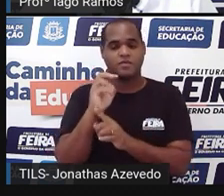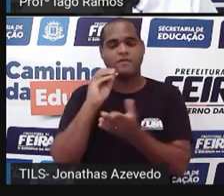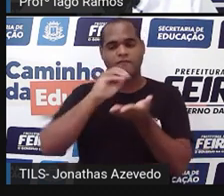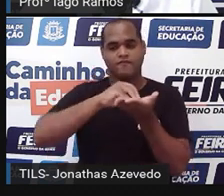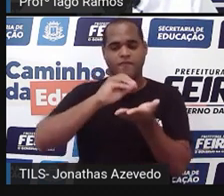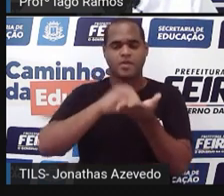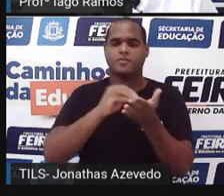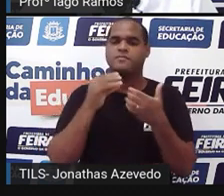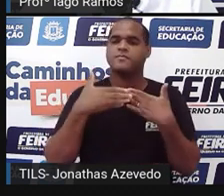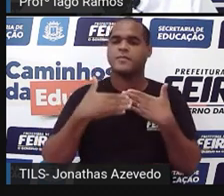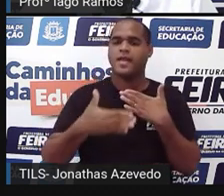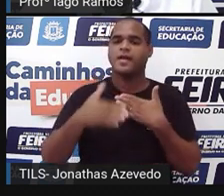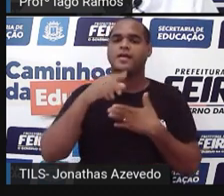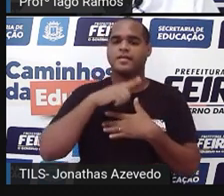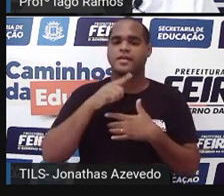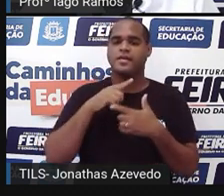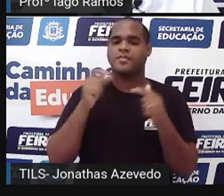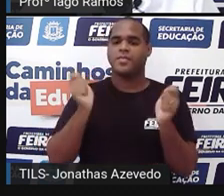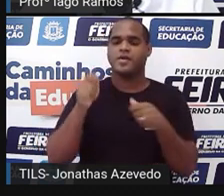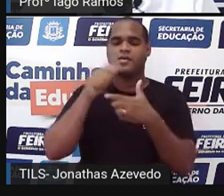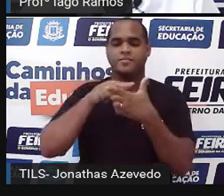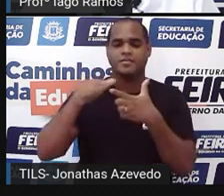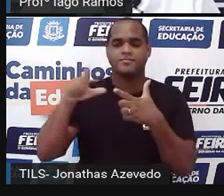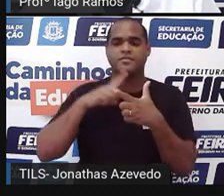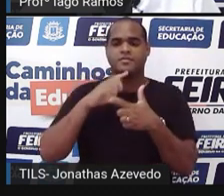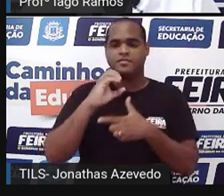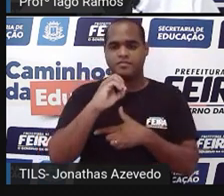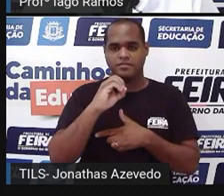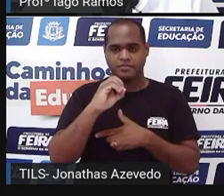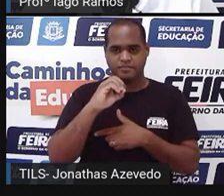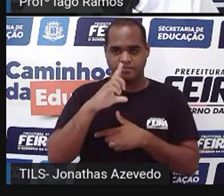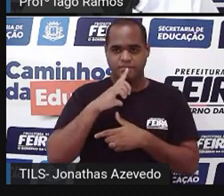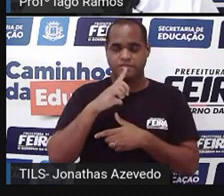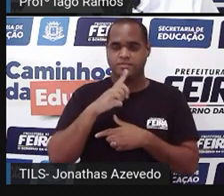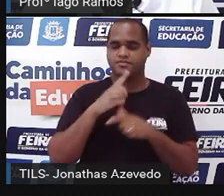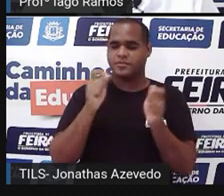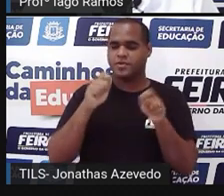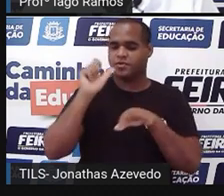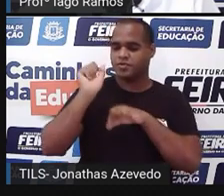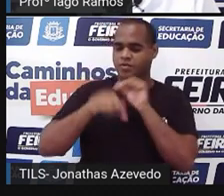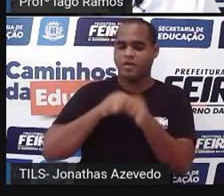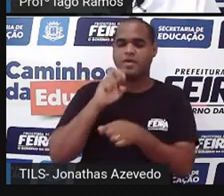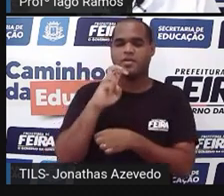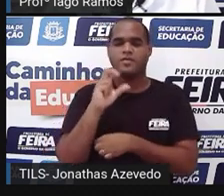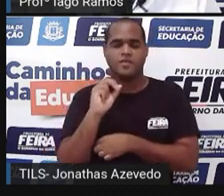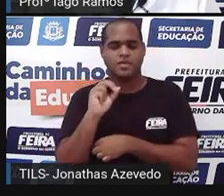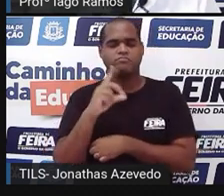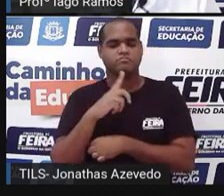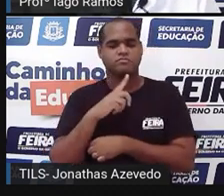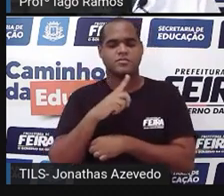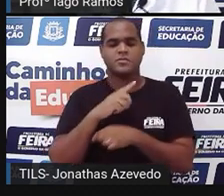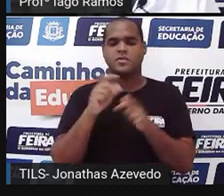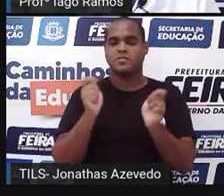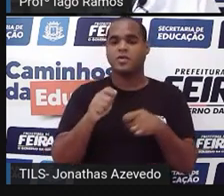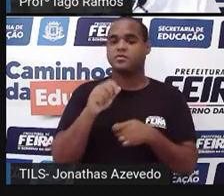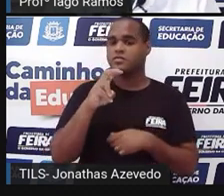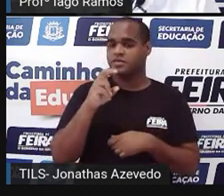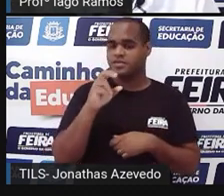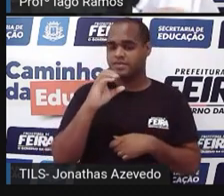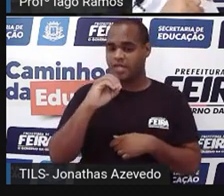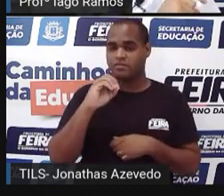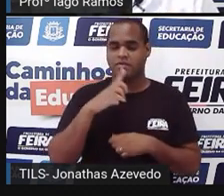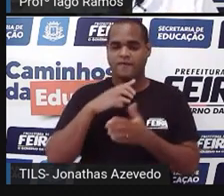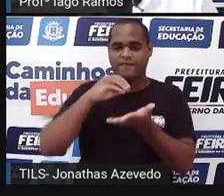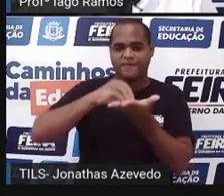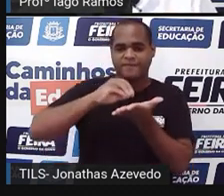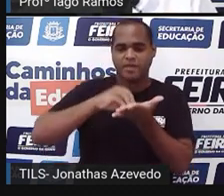resto e pra continuar essa divisão eu coloco 10 do lado do cinco viram uns 50 e quando eu coloco esses eram No resto